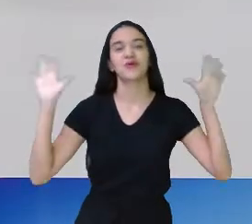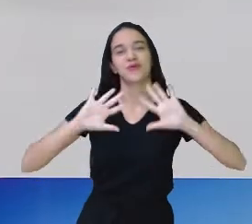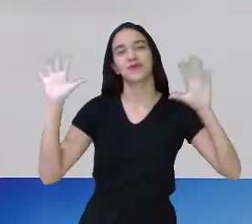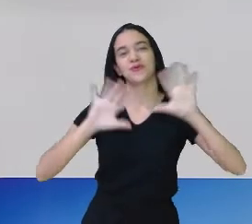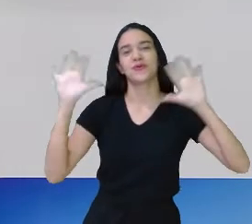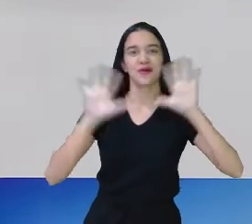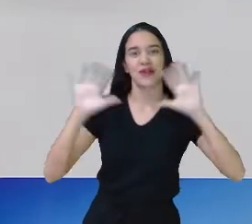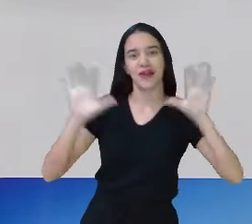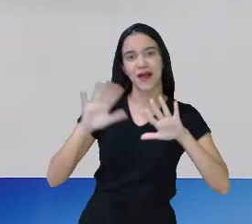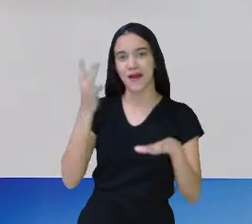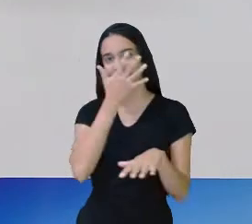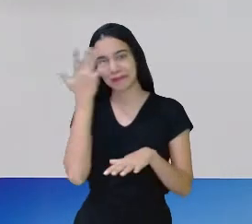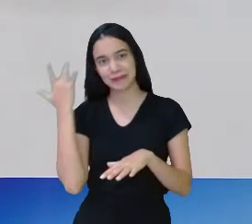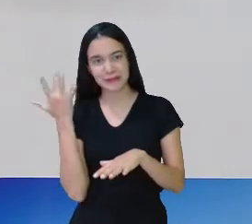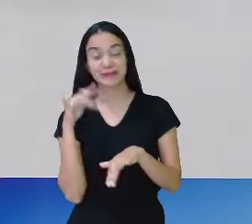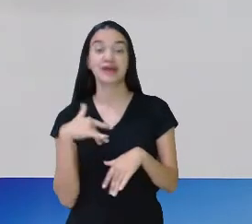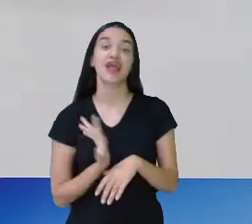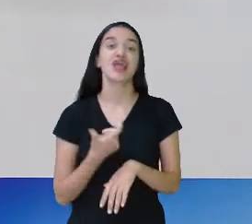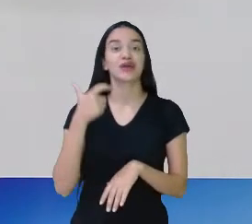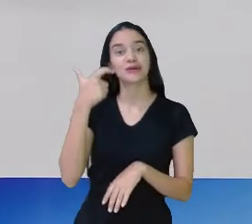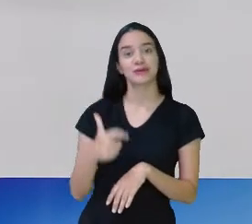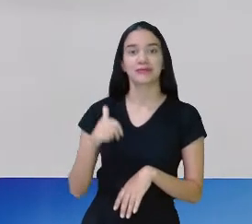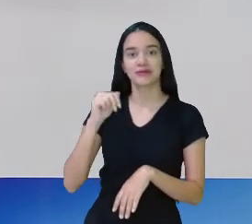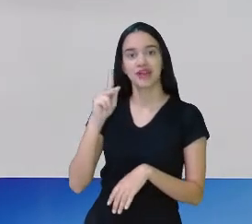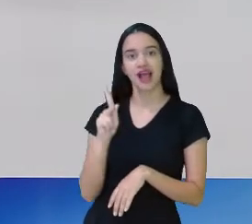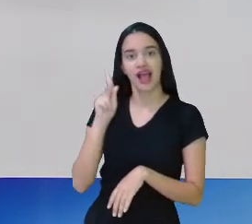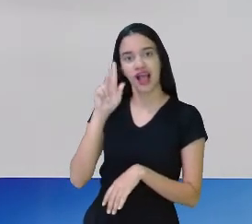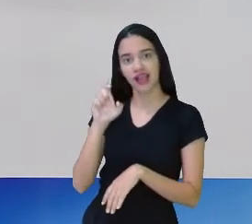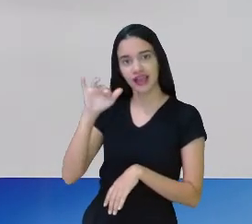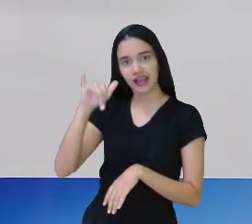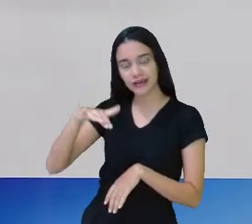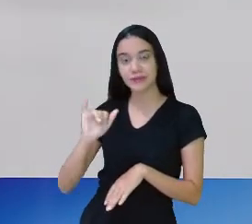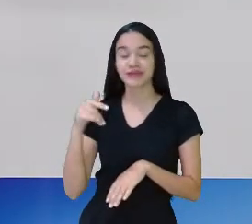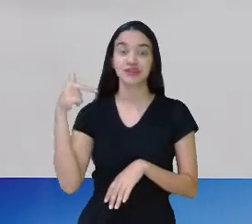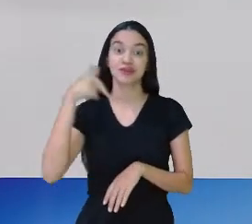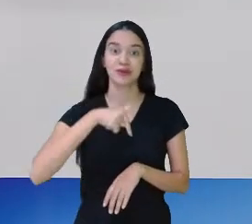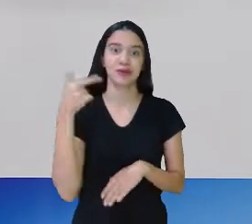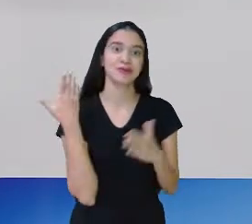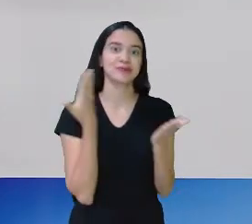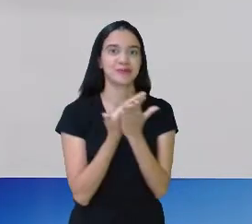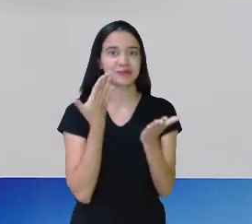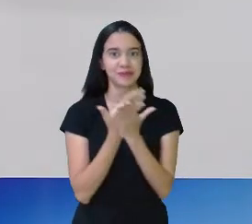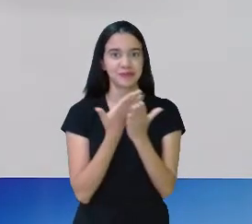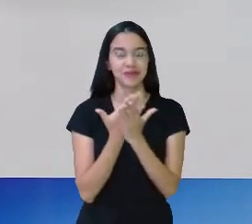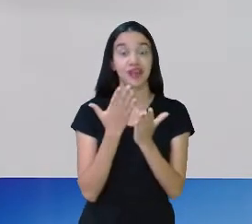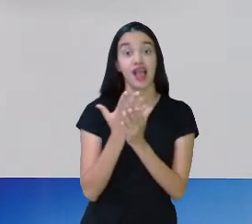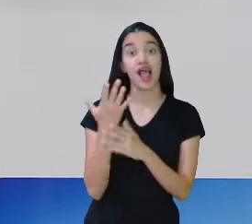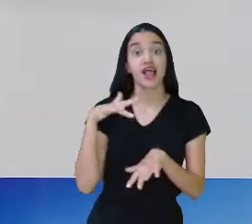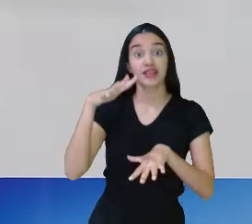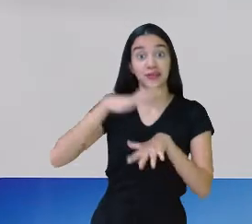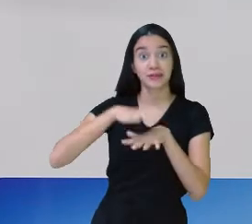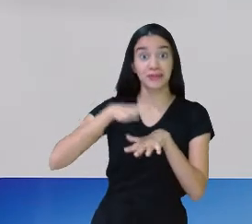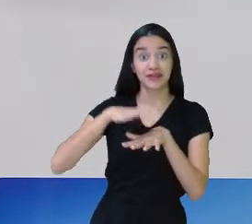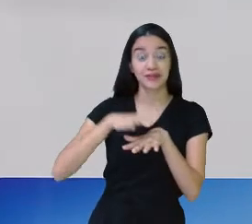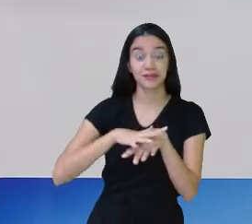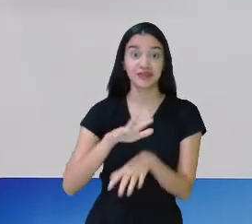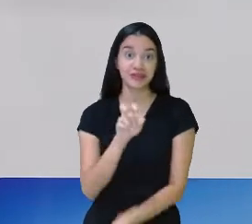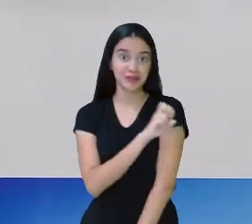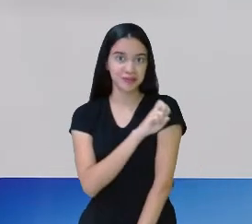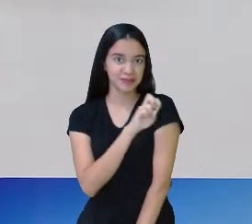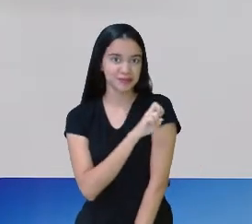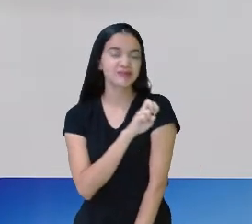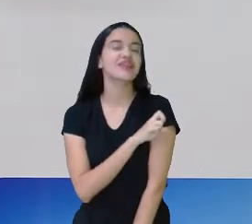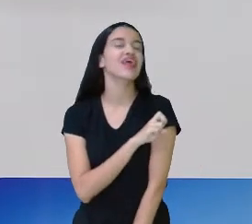Olá, pessoal! Eu sou a professora Kedma Santos e estou aqui para mais uma aula de matemática para os quintos